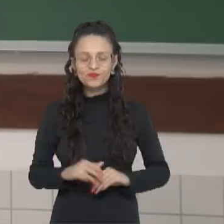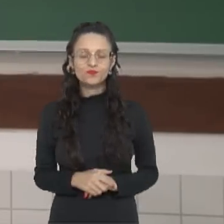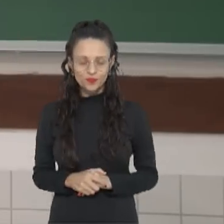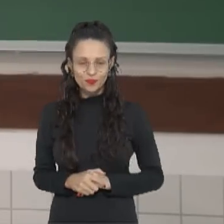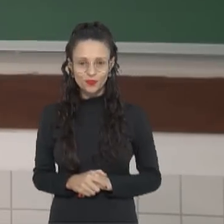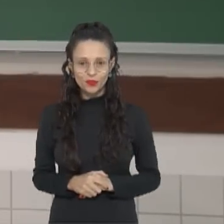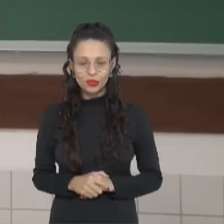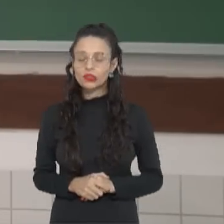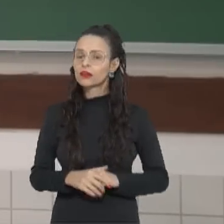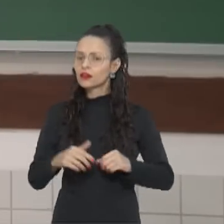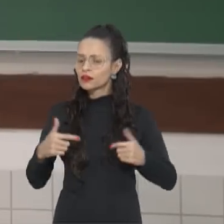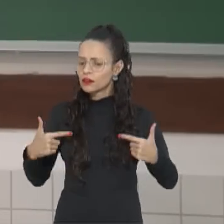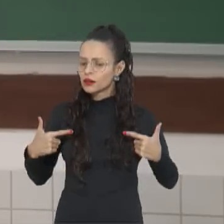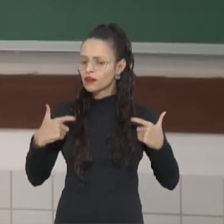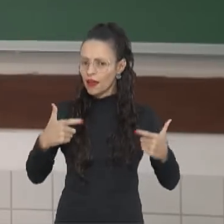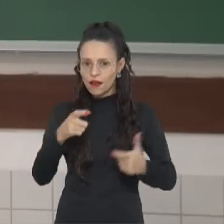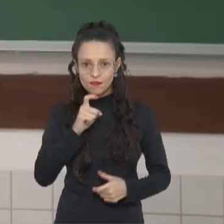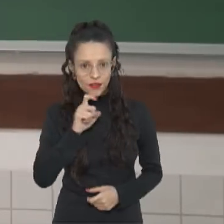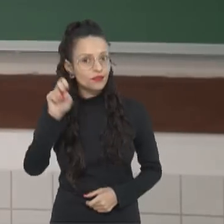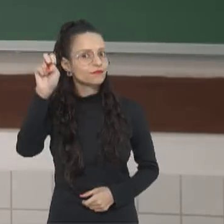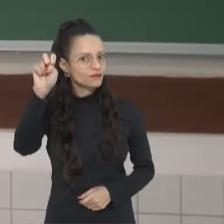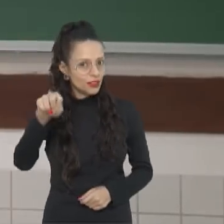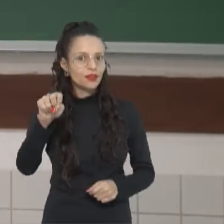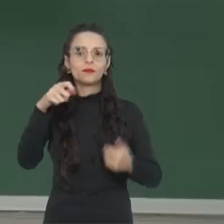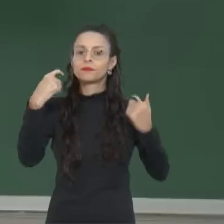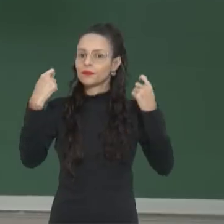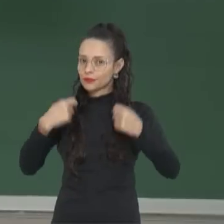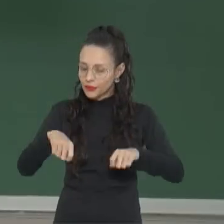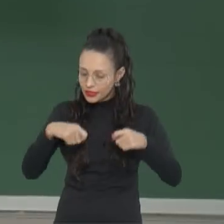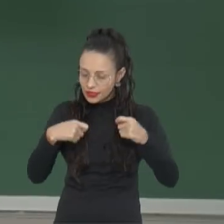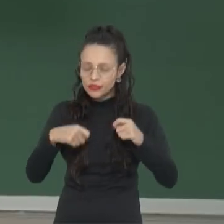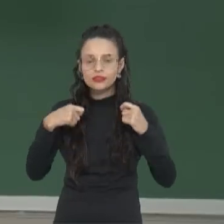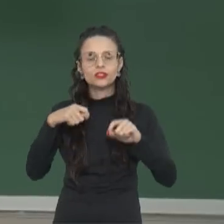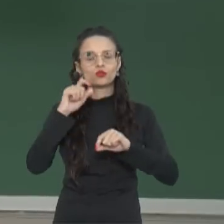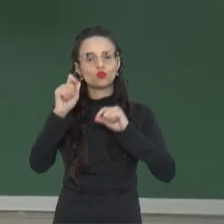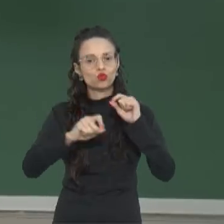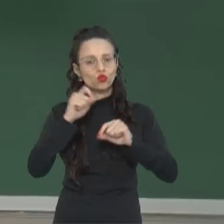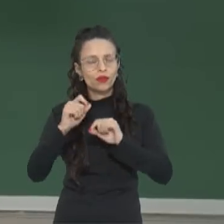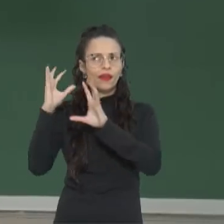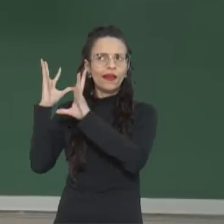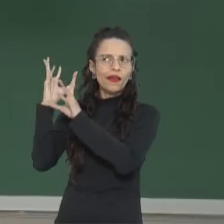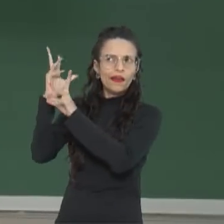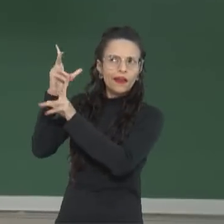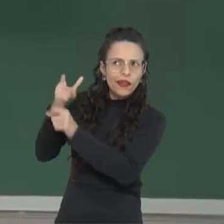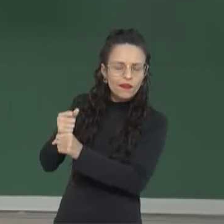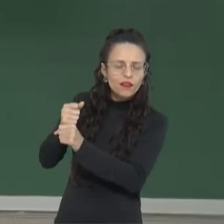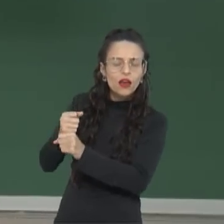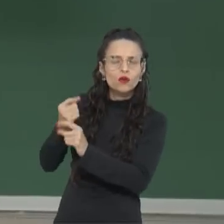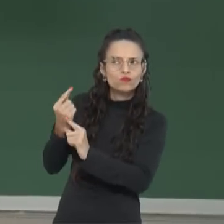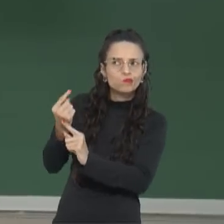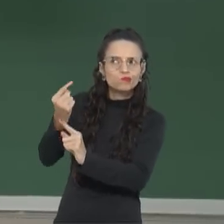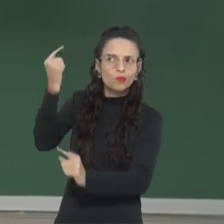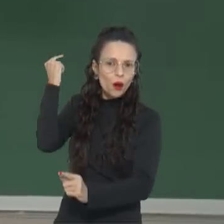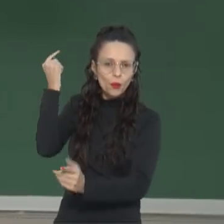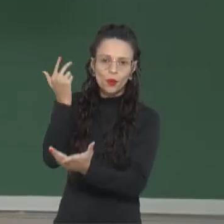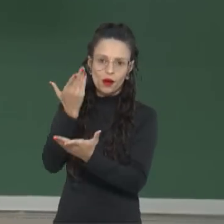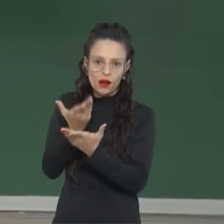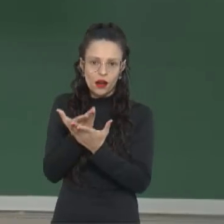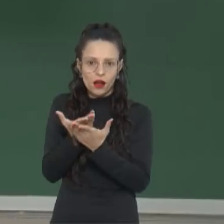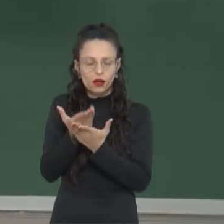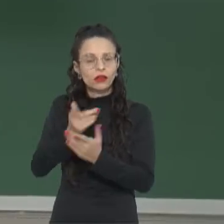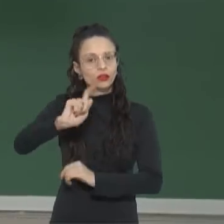que falamos em Guerra Fria, sim, precisamos revisar o que nós vimos em aulas